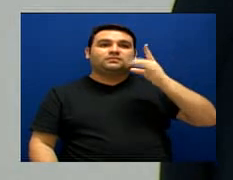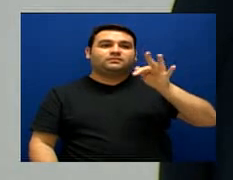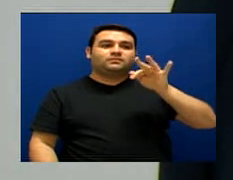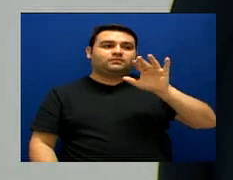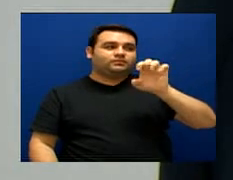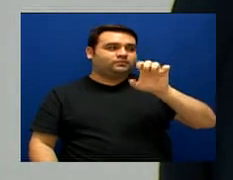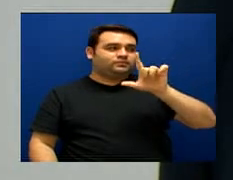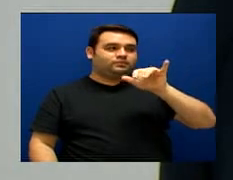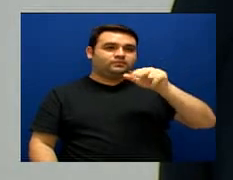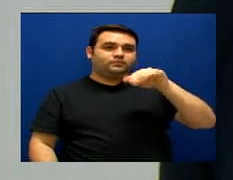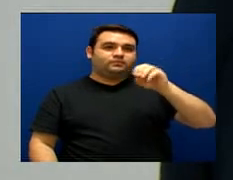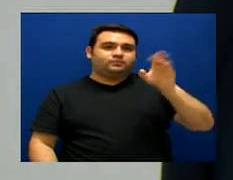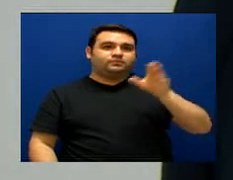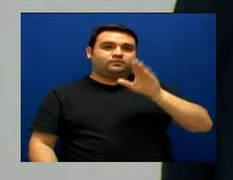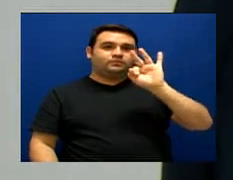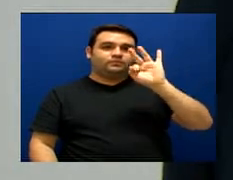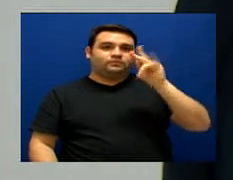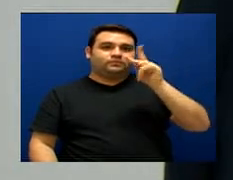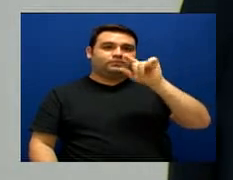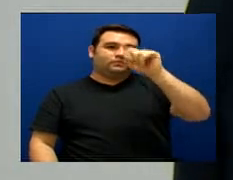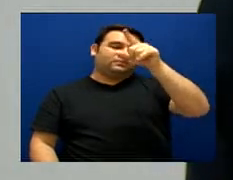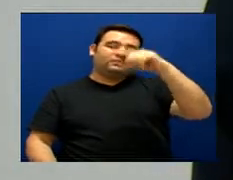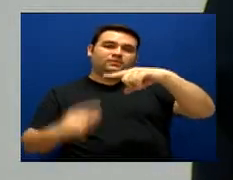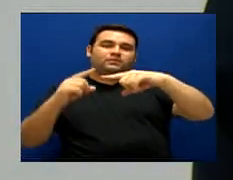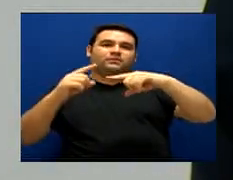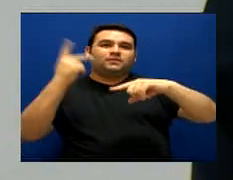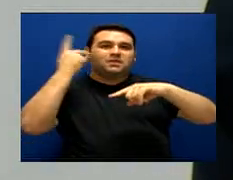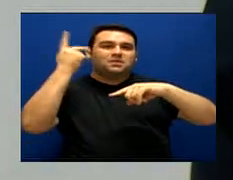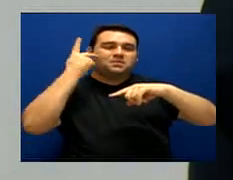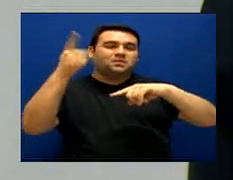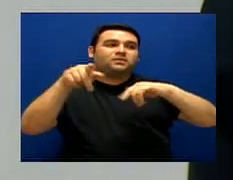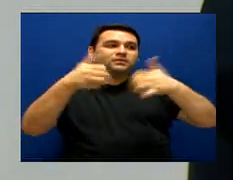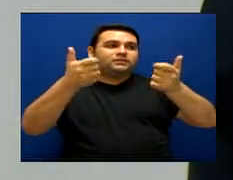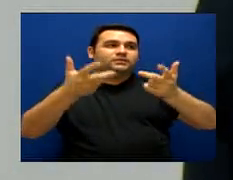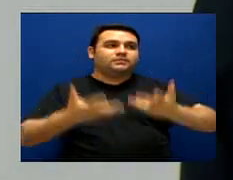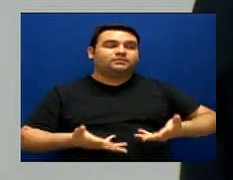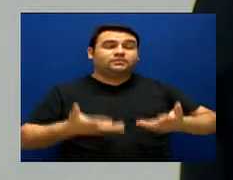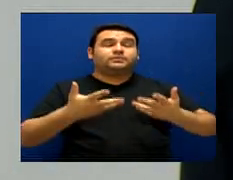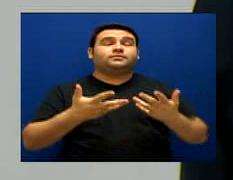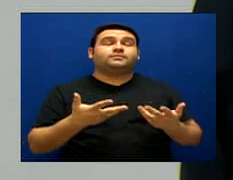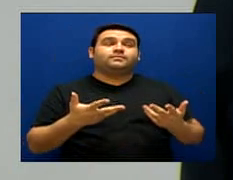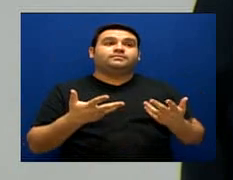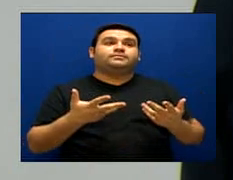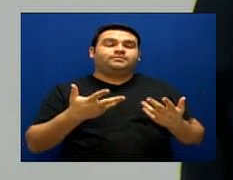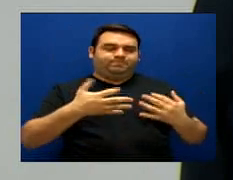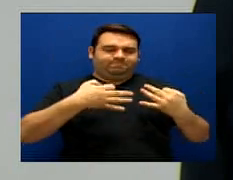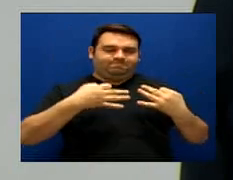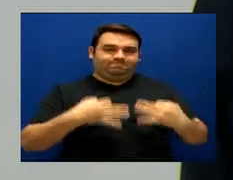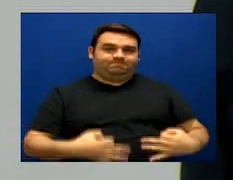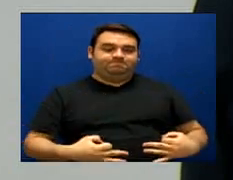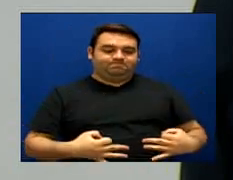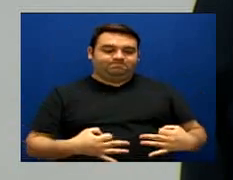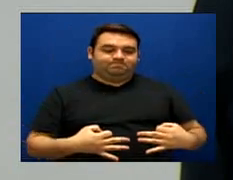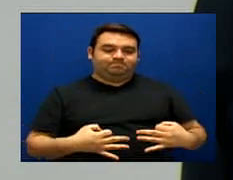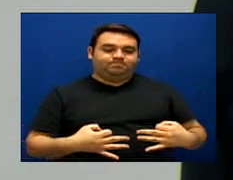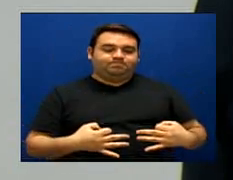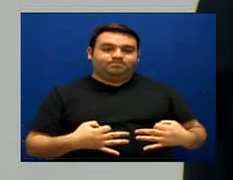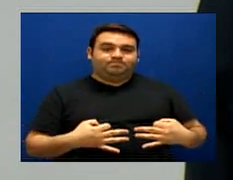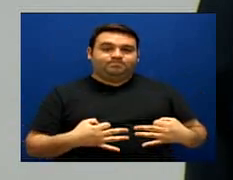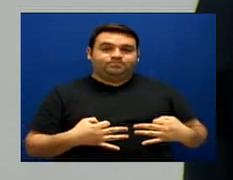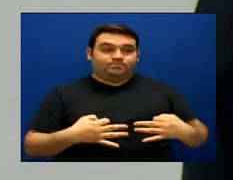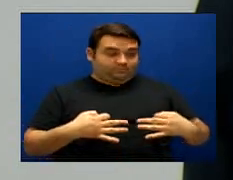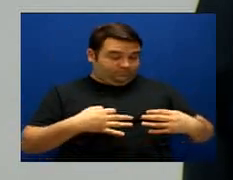Feliciano Filho, na Assembleia Legislativa, e ele afirmou categoricamente, se